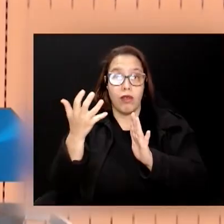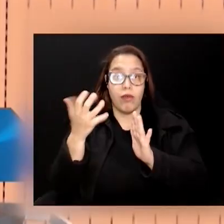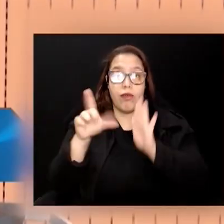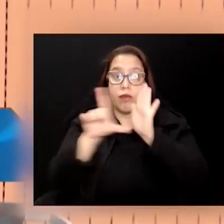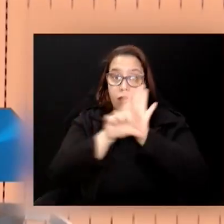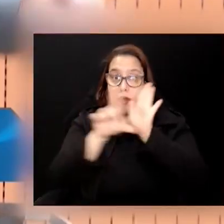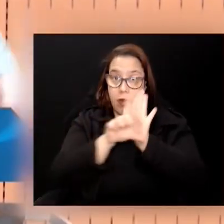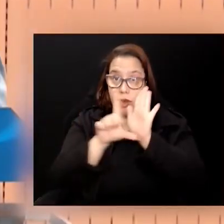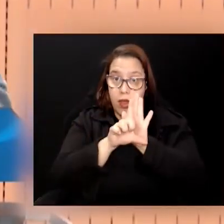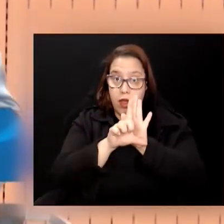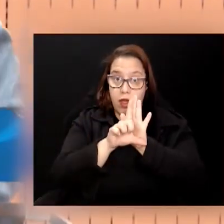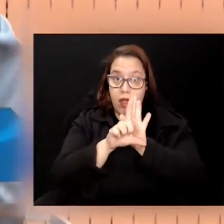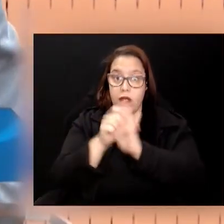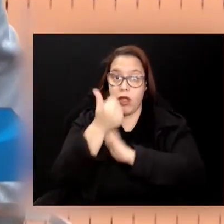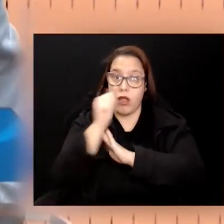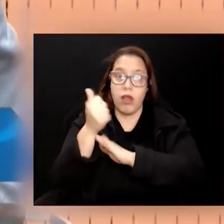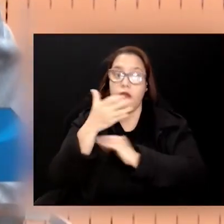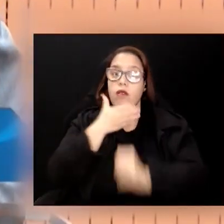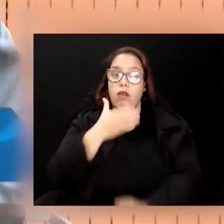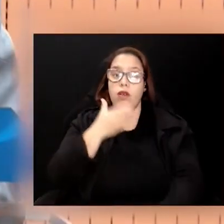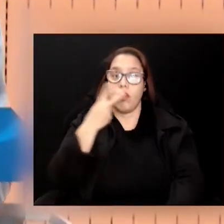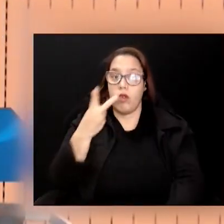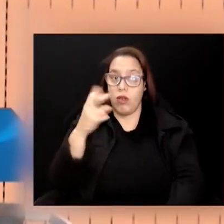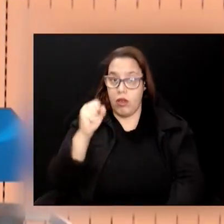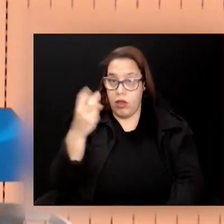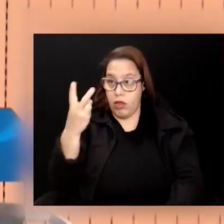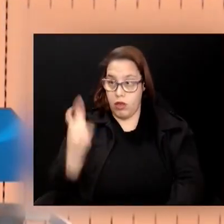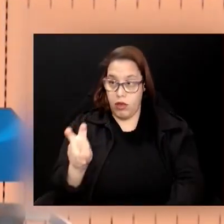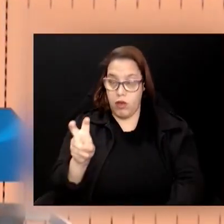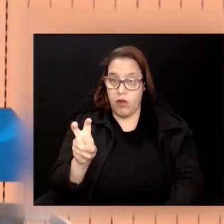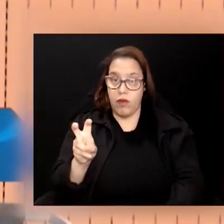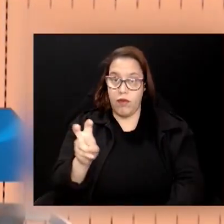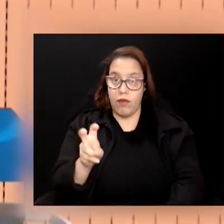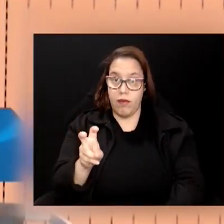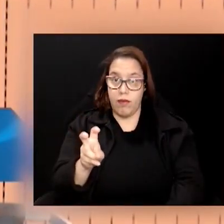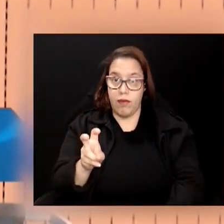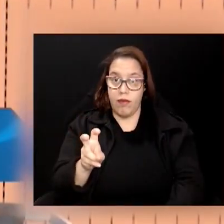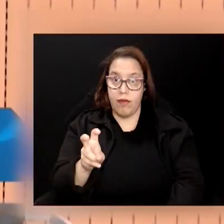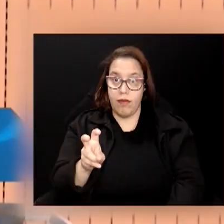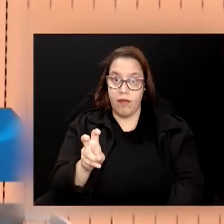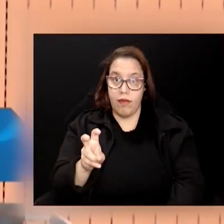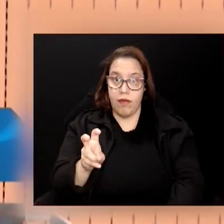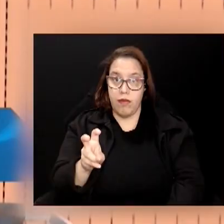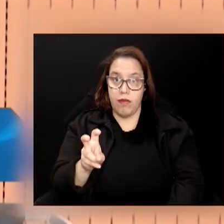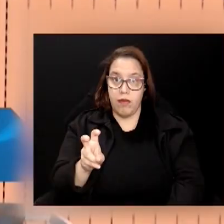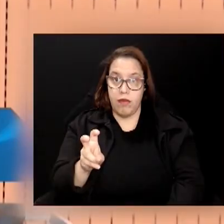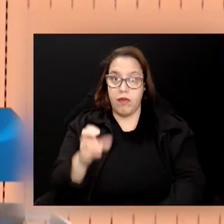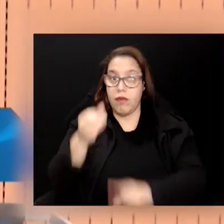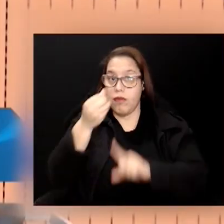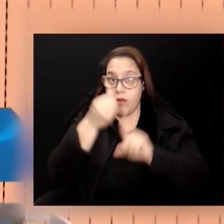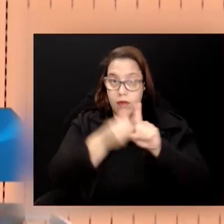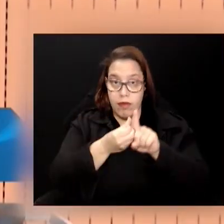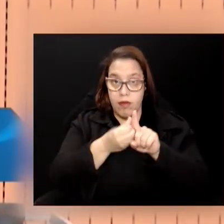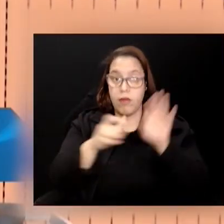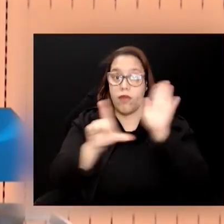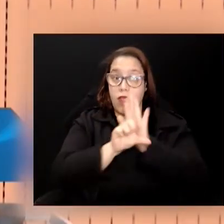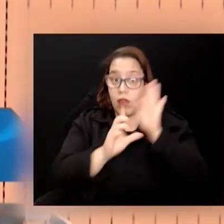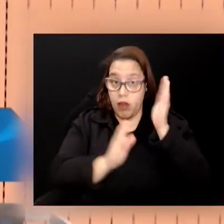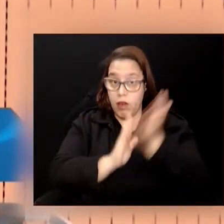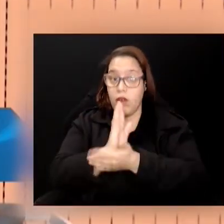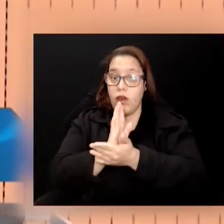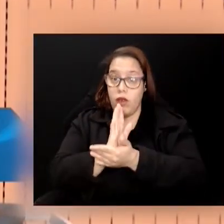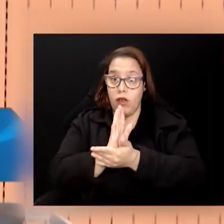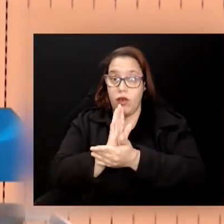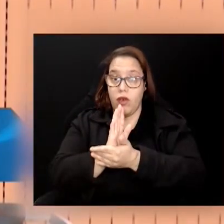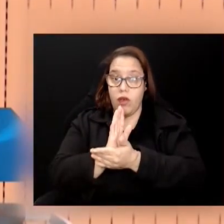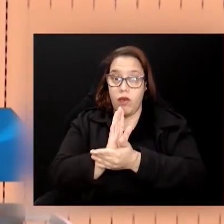11 de dezembro de 2025. Não faz aqui 6 meses que essa lei foi aprovada. E aí,